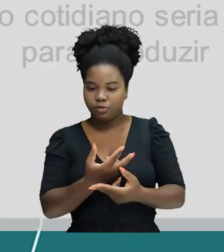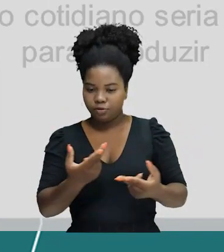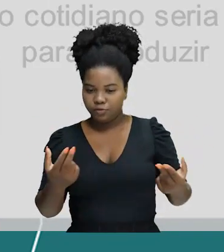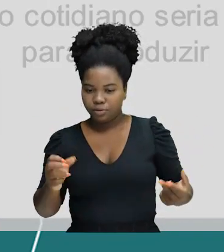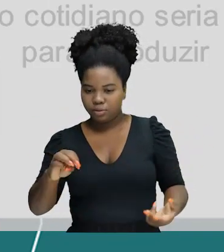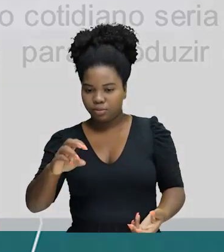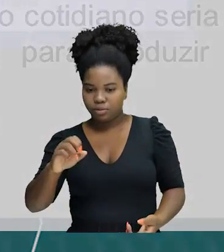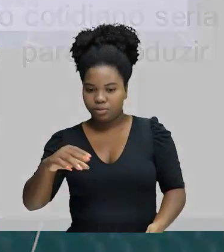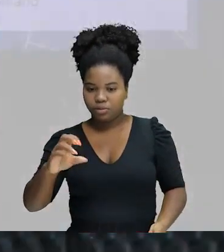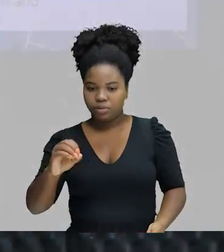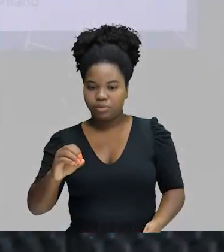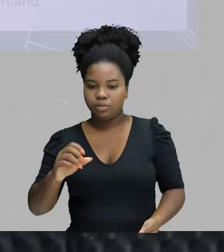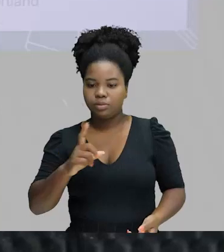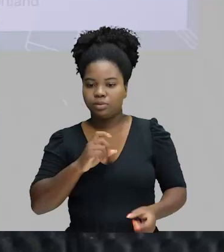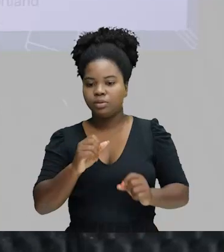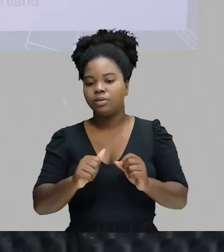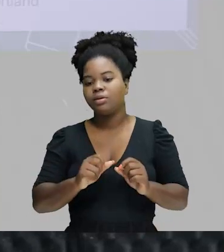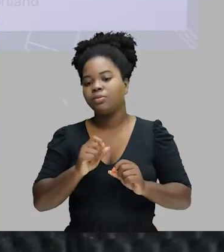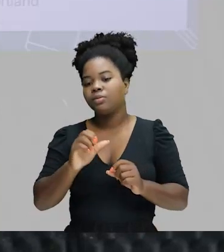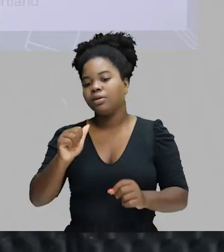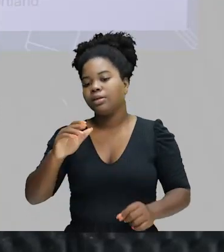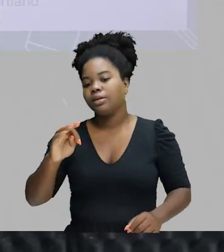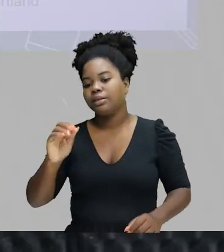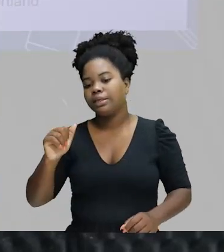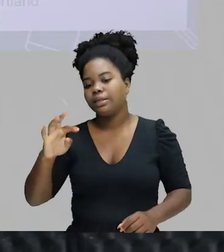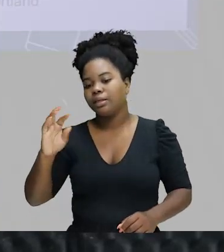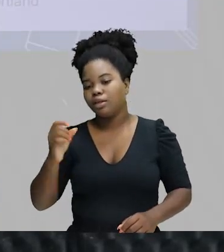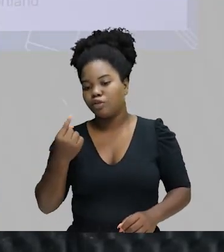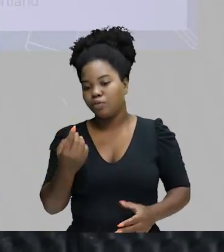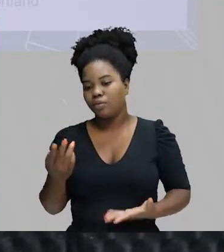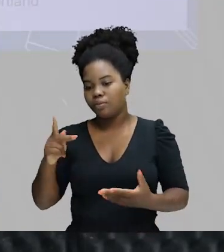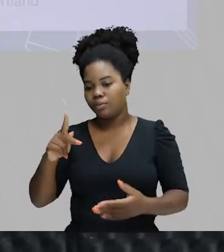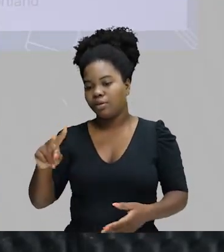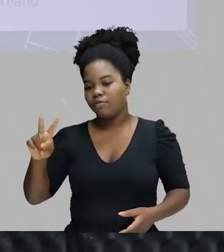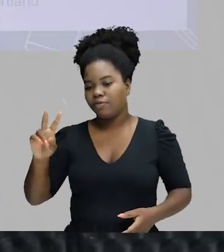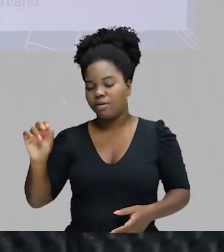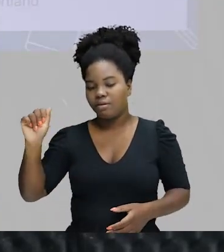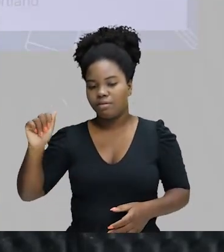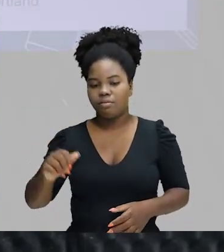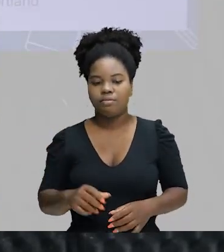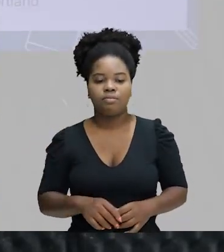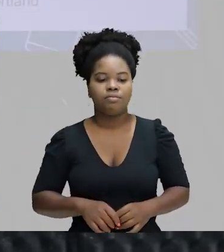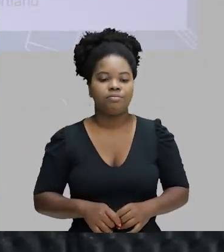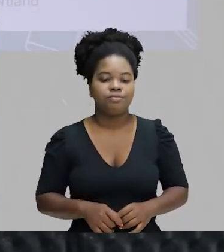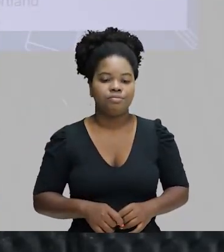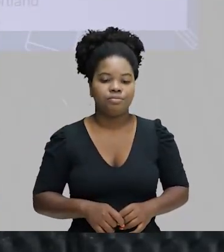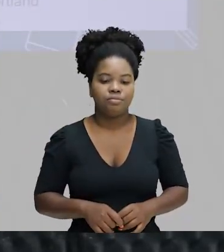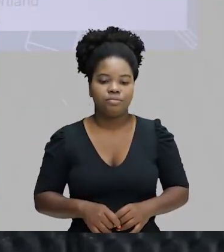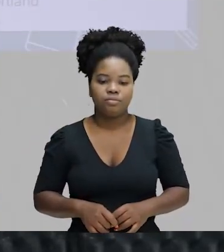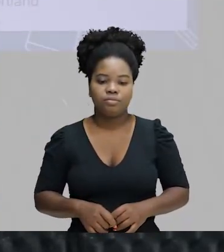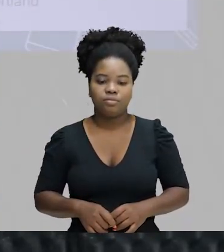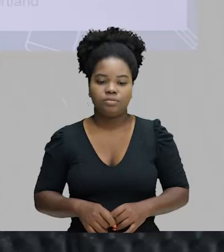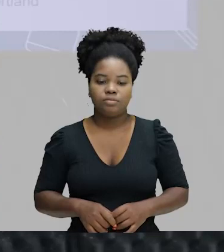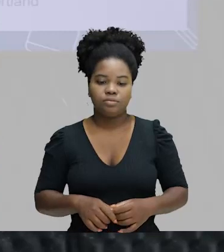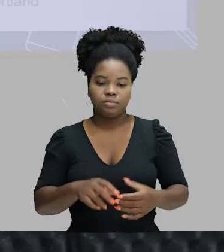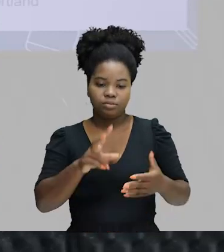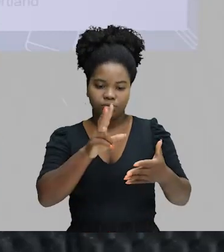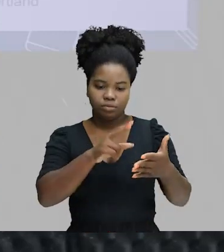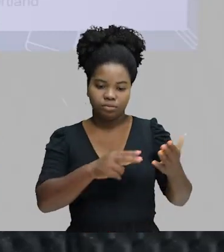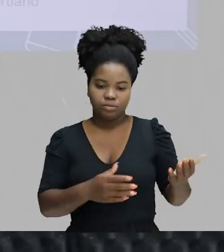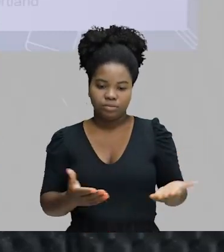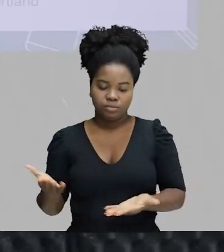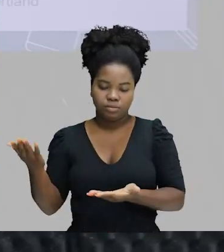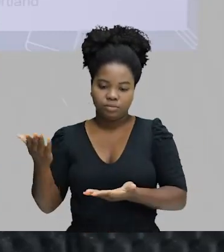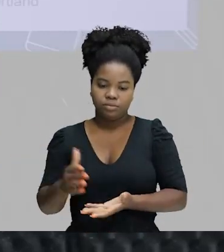eu vou ter o acetato de polivinila, o PVA, tudo bem? PVA. O